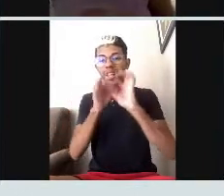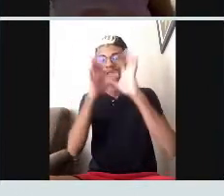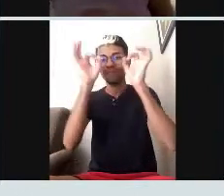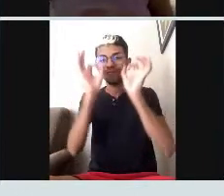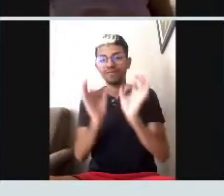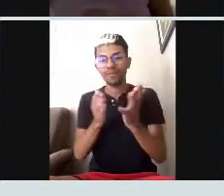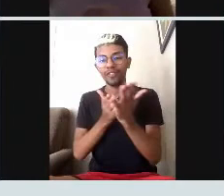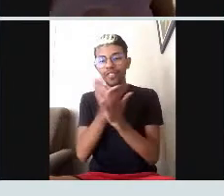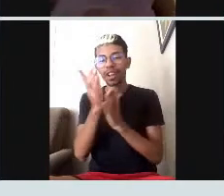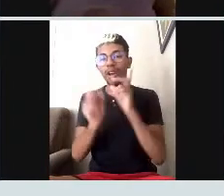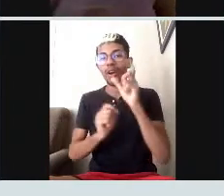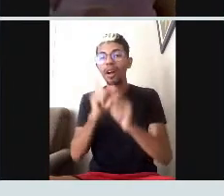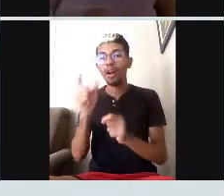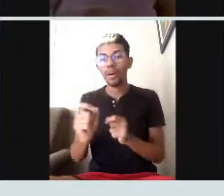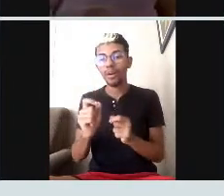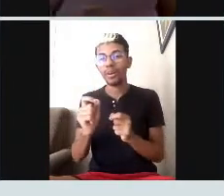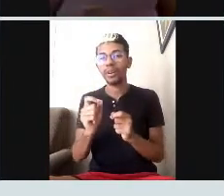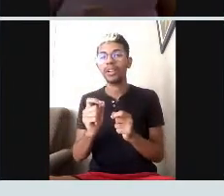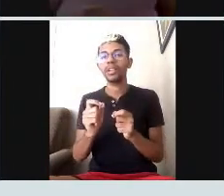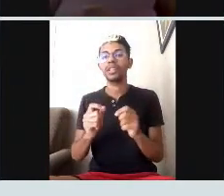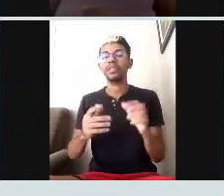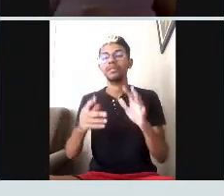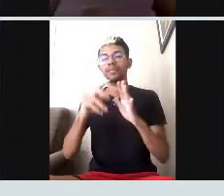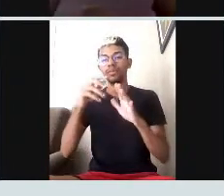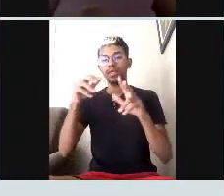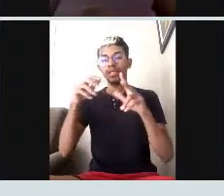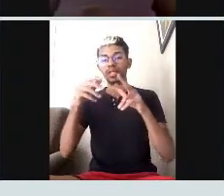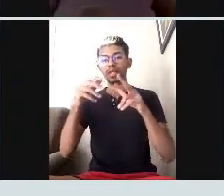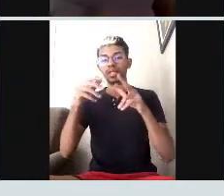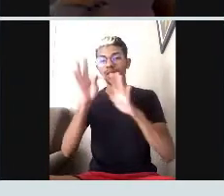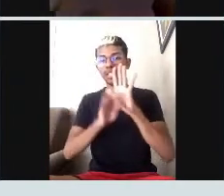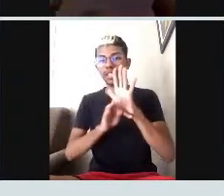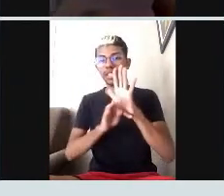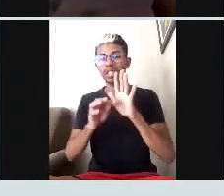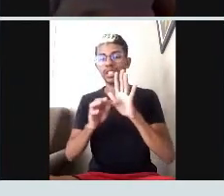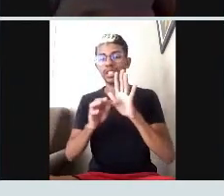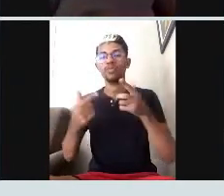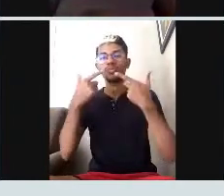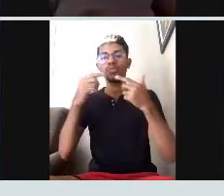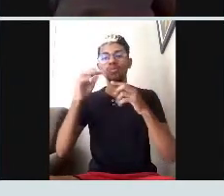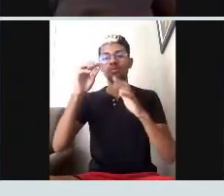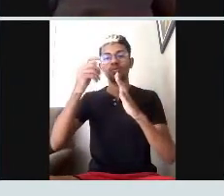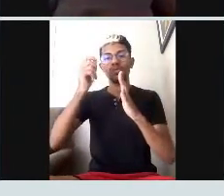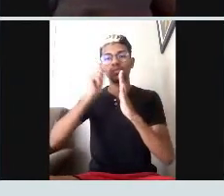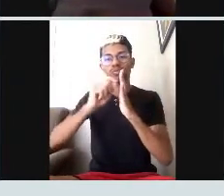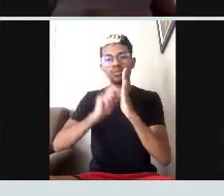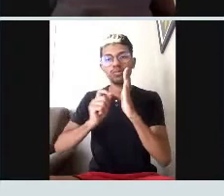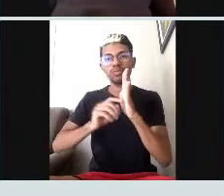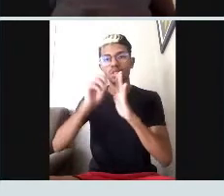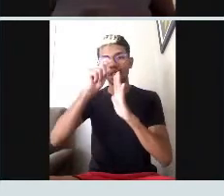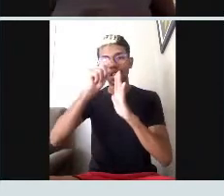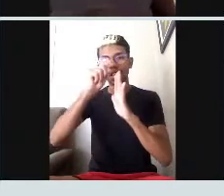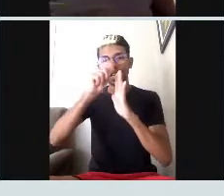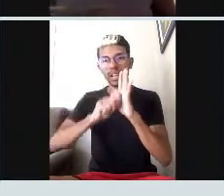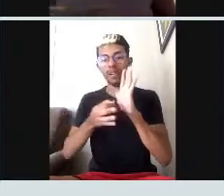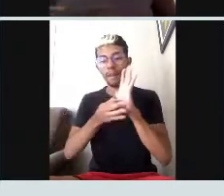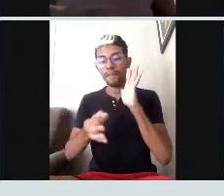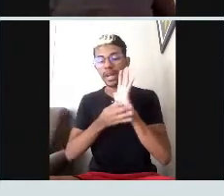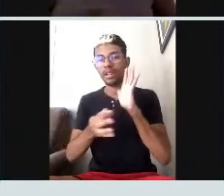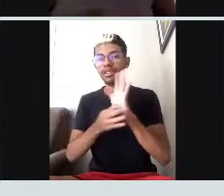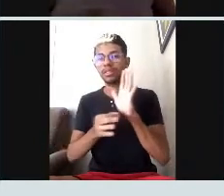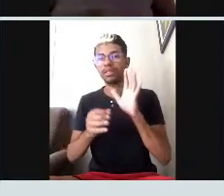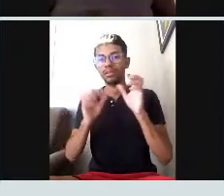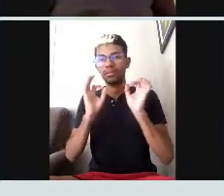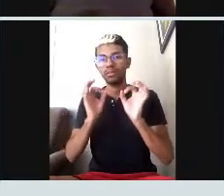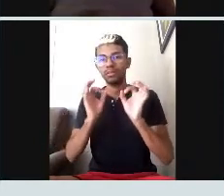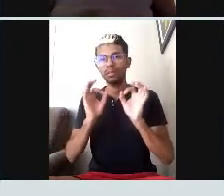narrativo, não pode ser uma letra de música, precisa ser um texto dissertativo argumentativo, onde o aluno